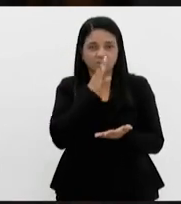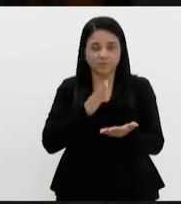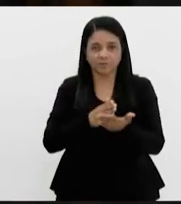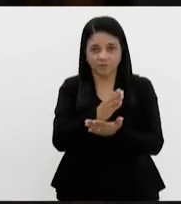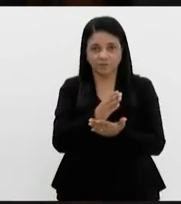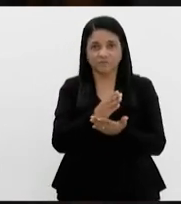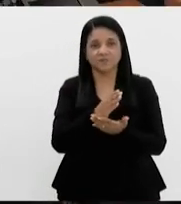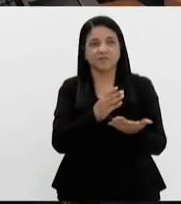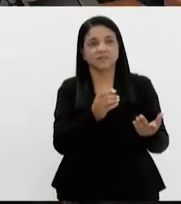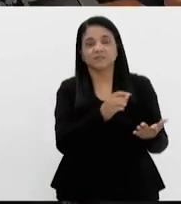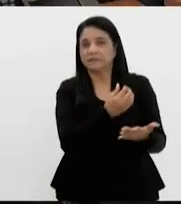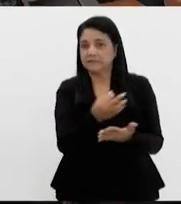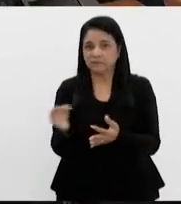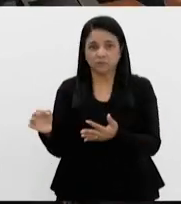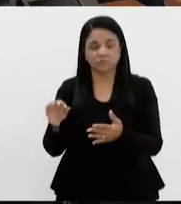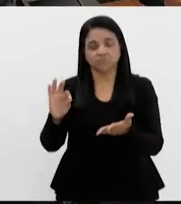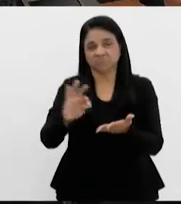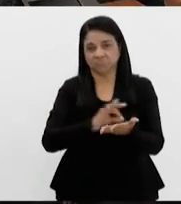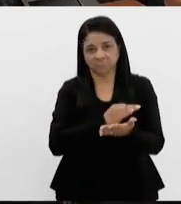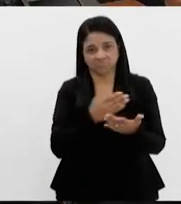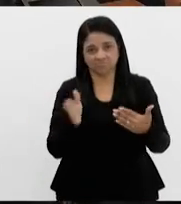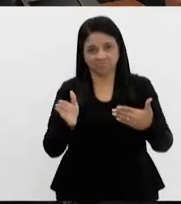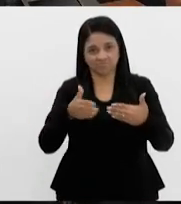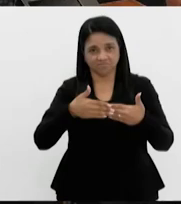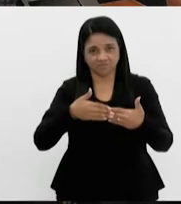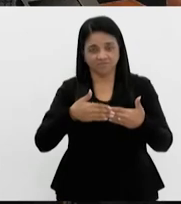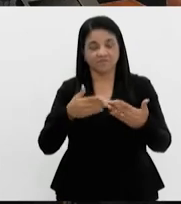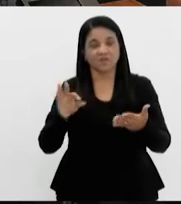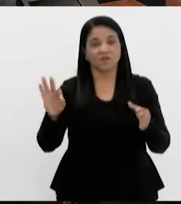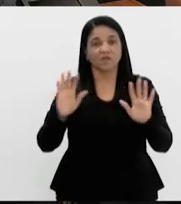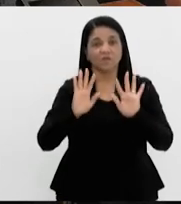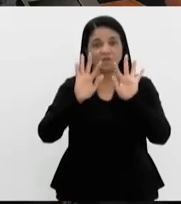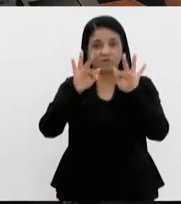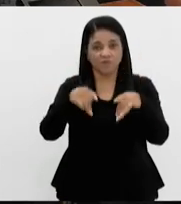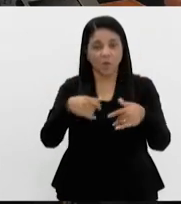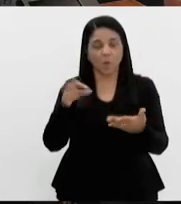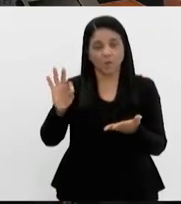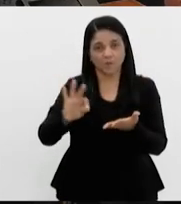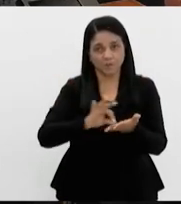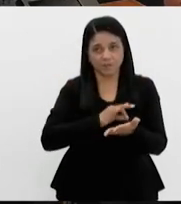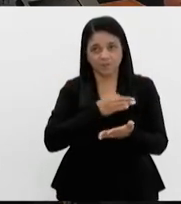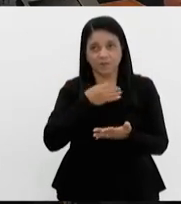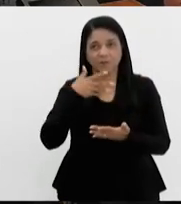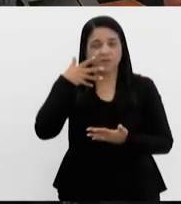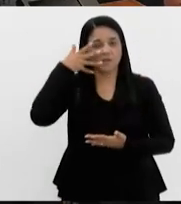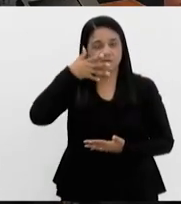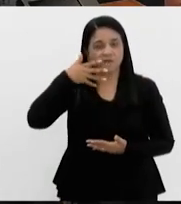aprovados. Nada mais havendo a tratar na ordem do dia. Passa o seu expediente final, primeira oradora inscrita,